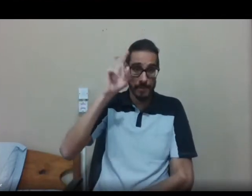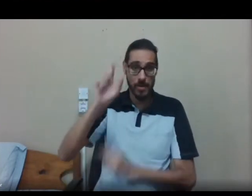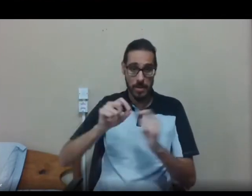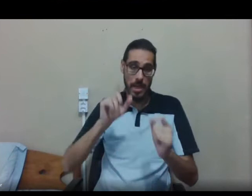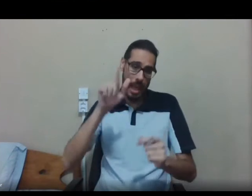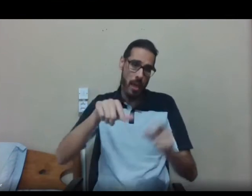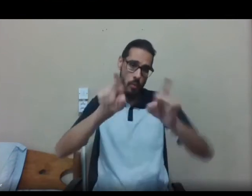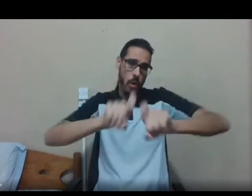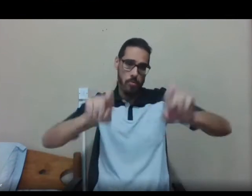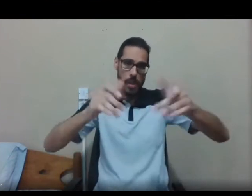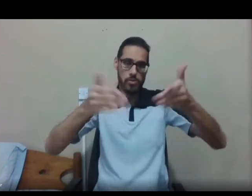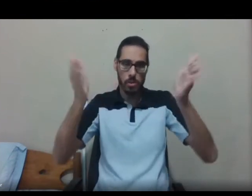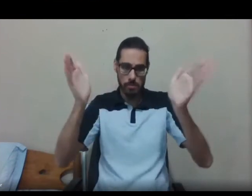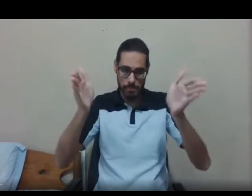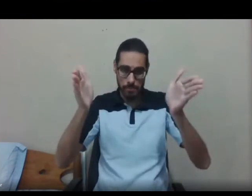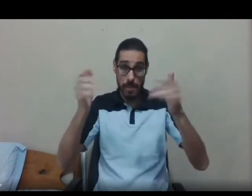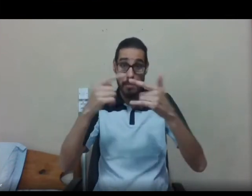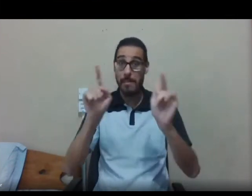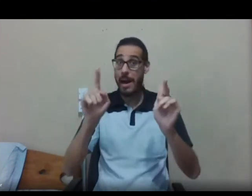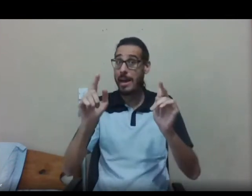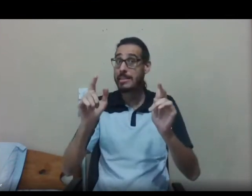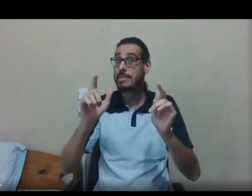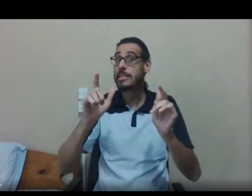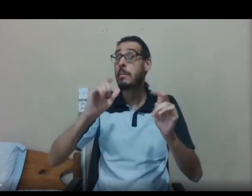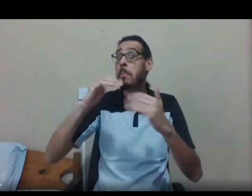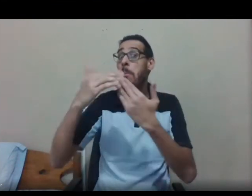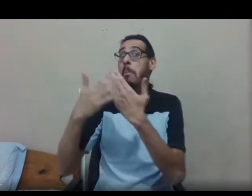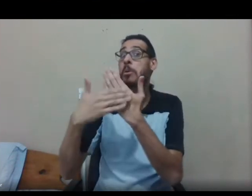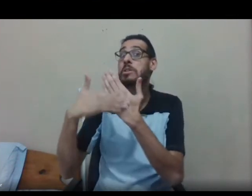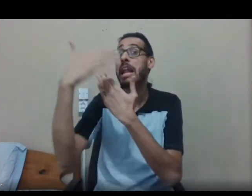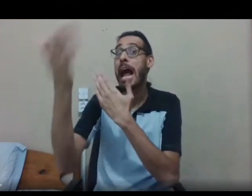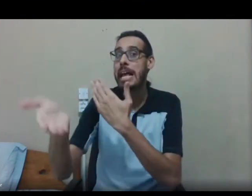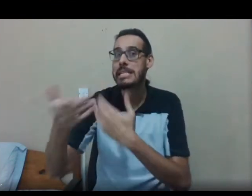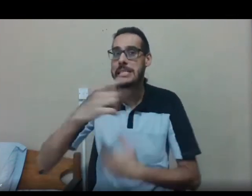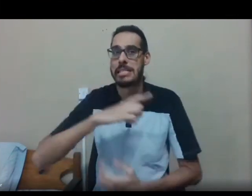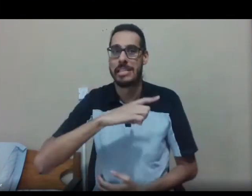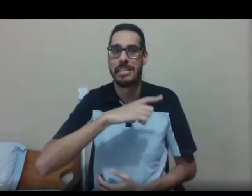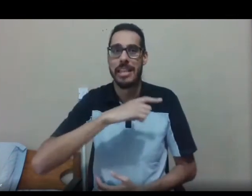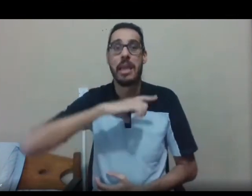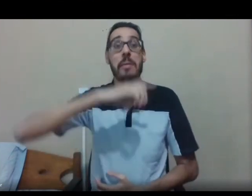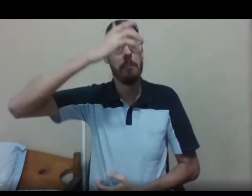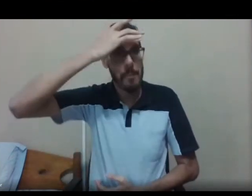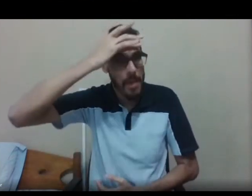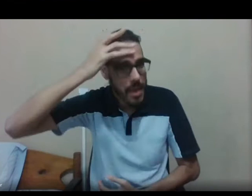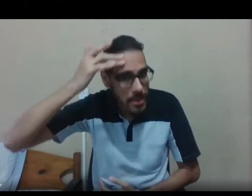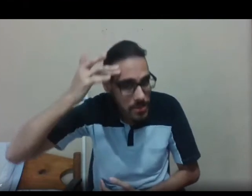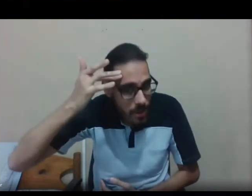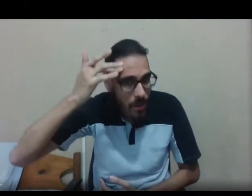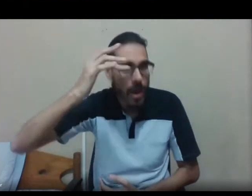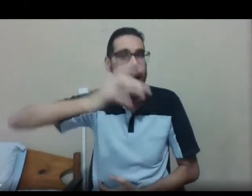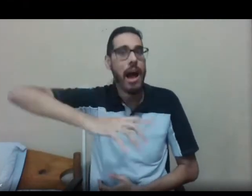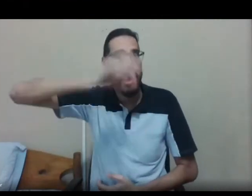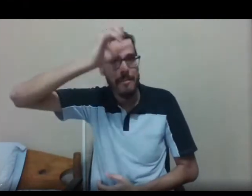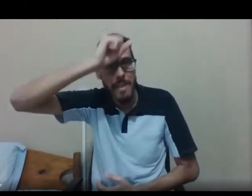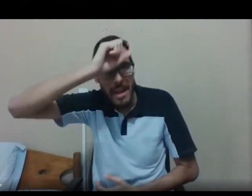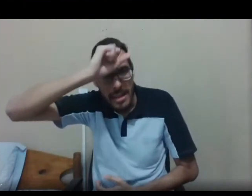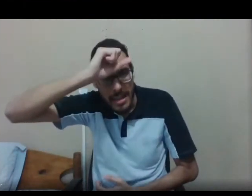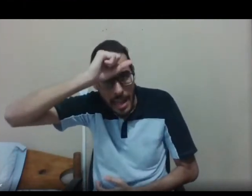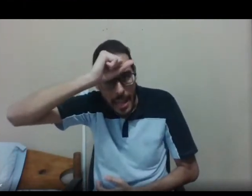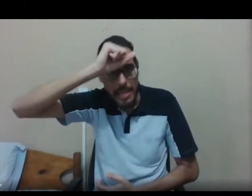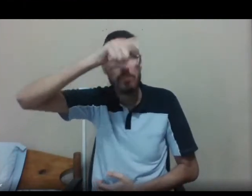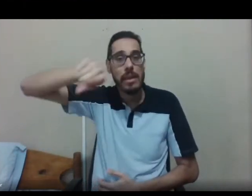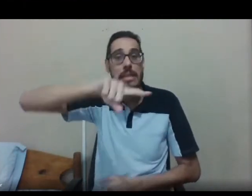algumas lembretes para esse momento, que podem colaborar, sim, com esse processo, tá certo? Que é a nossa sala de